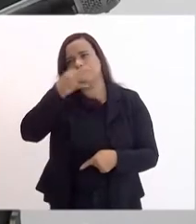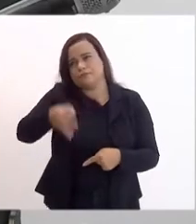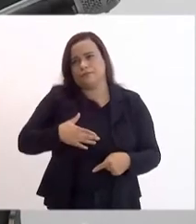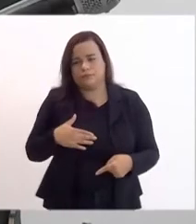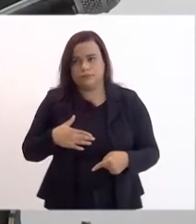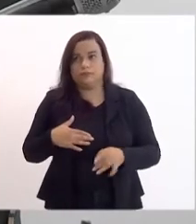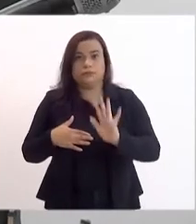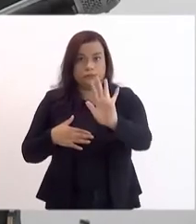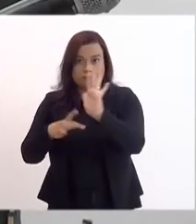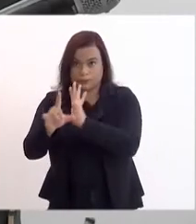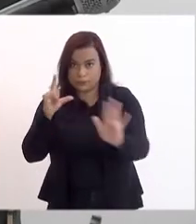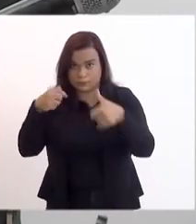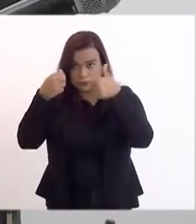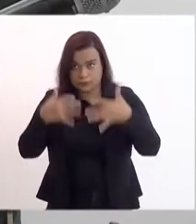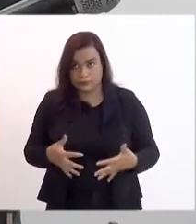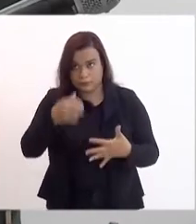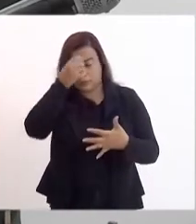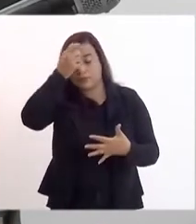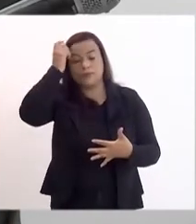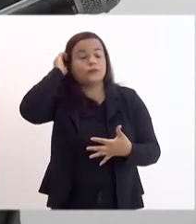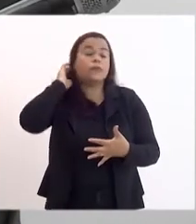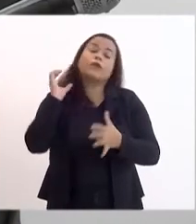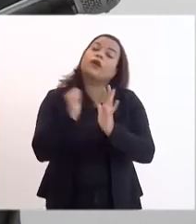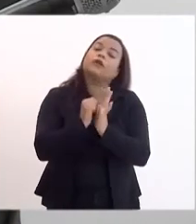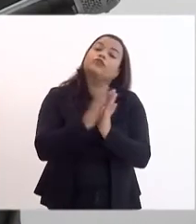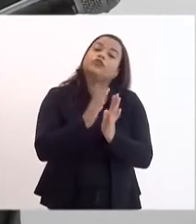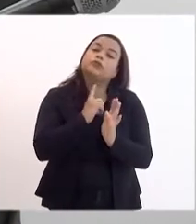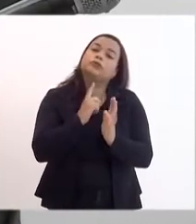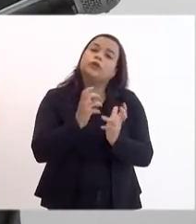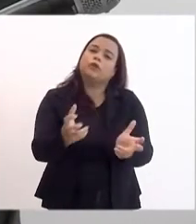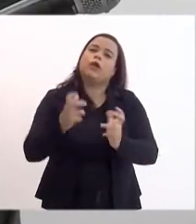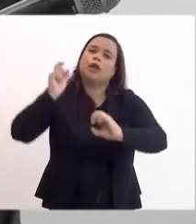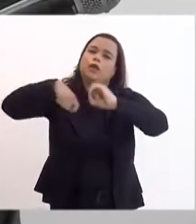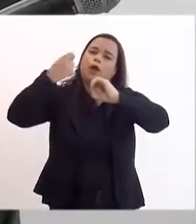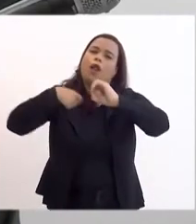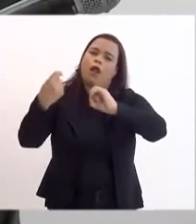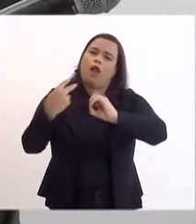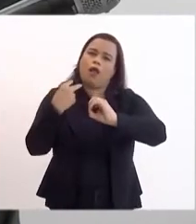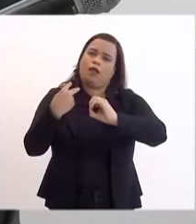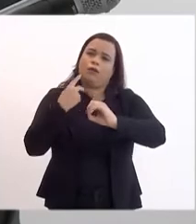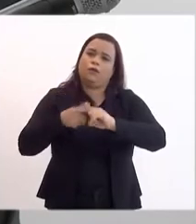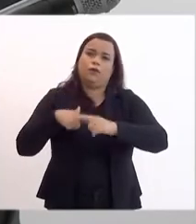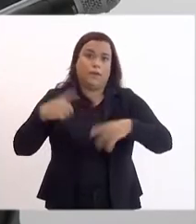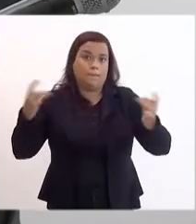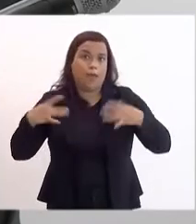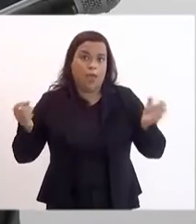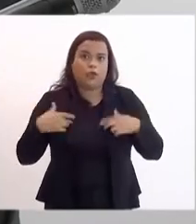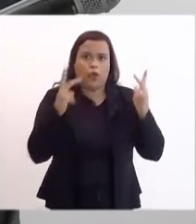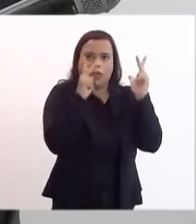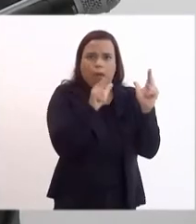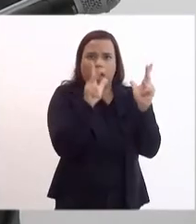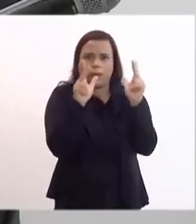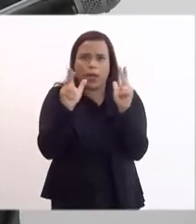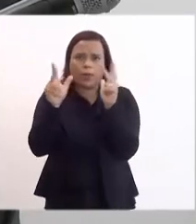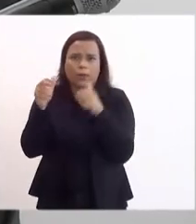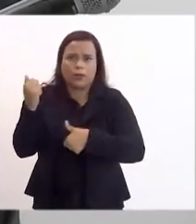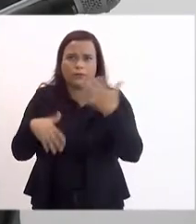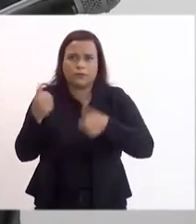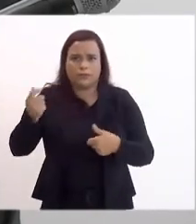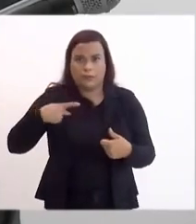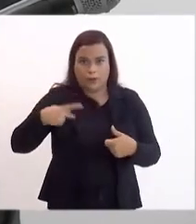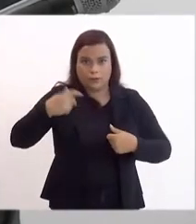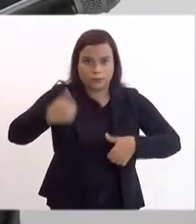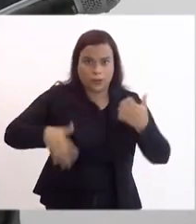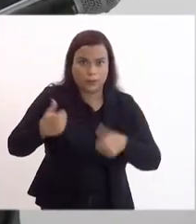Antes, porém, deputado Luiz Paulo, eu estou fazendo esse registro, porque agora eu quero que me gravem. Porque eu estou com medo de pegarem minhas falas assim,